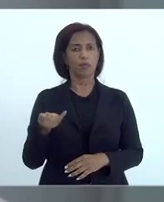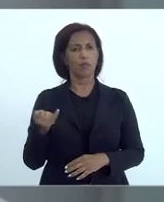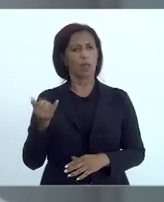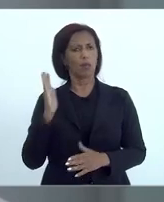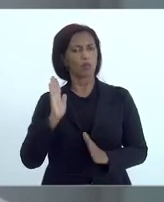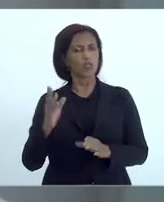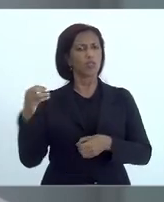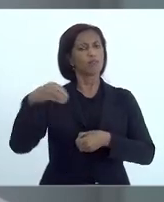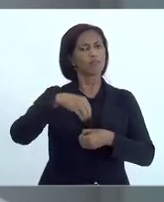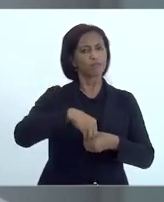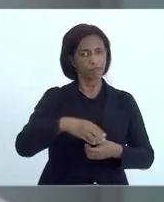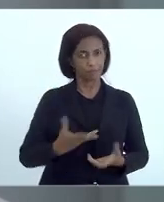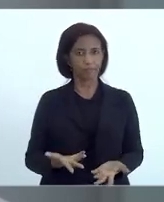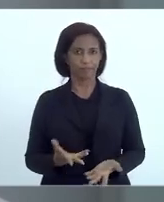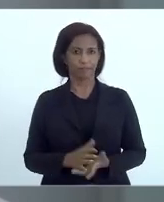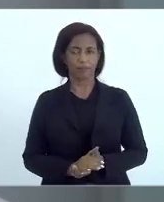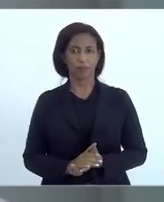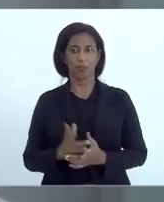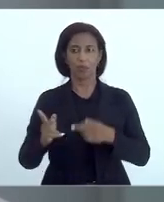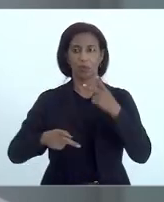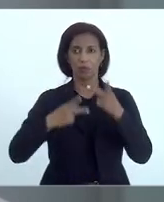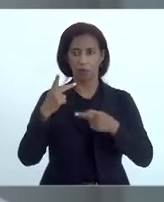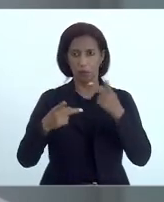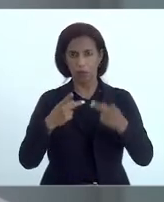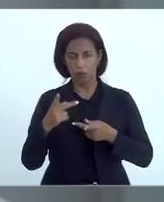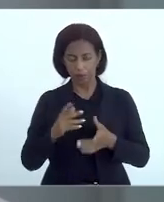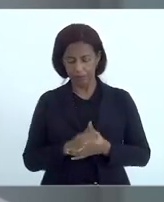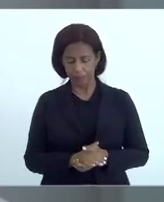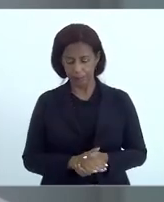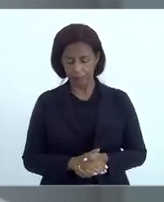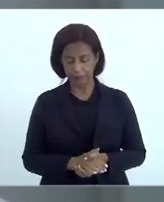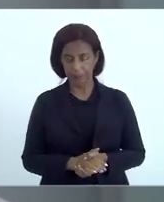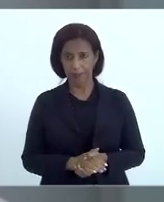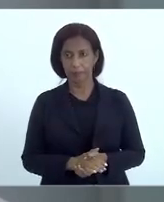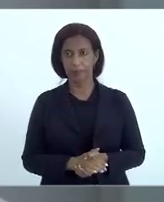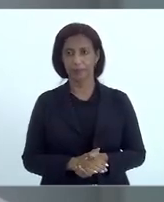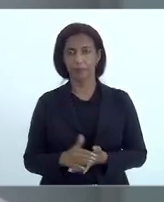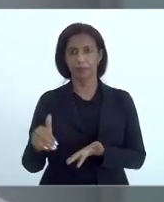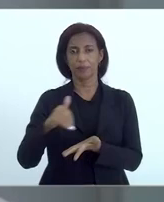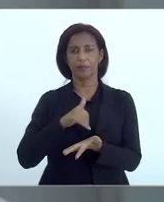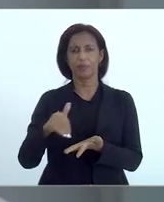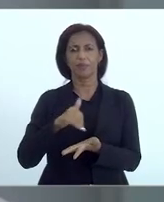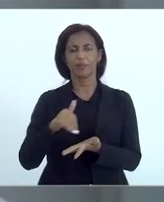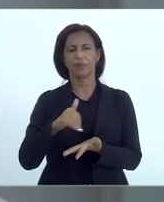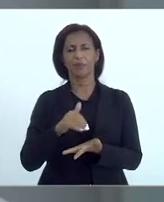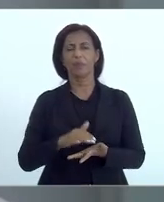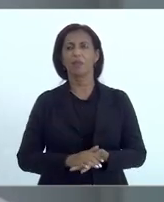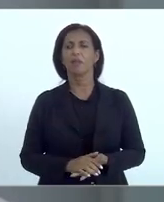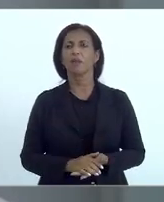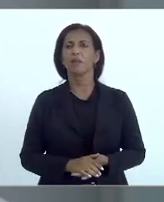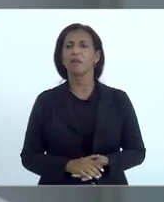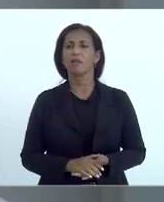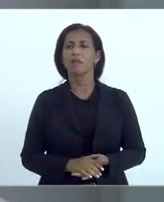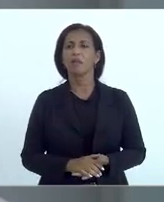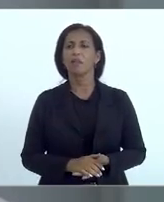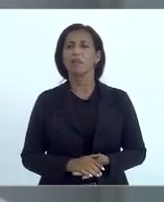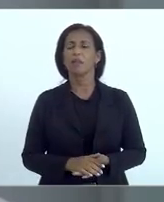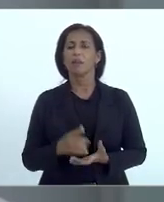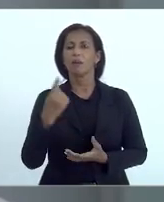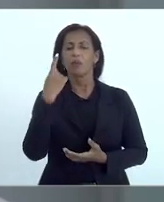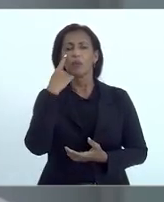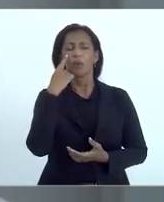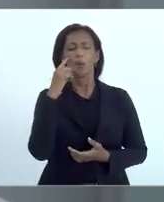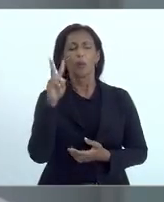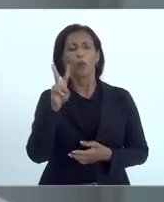porque ele já passaram e o que falou aquilo o rapidinho só um minuto é que o secretário eu te mando o olhar olhar o